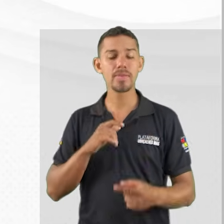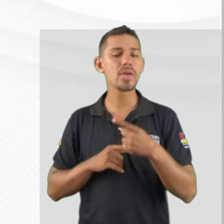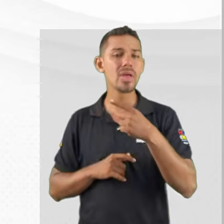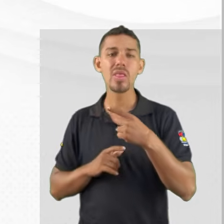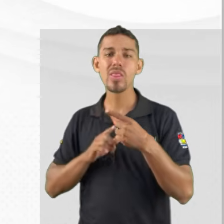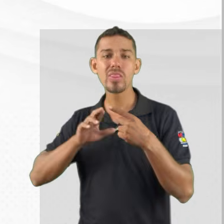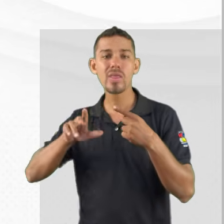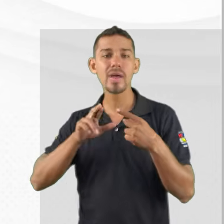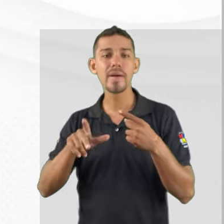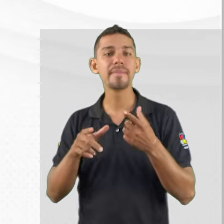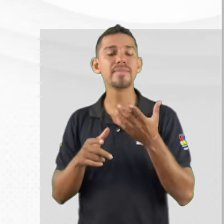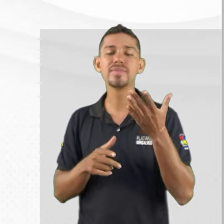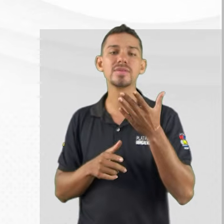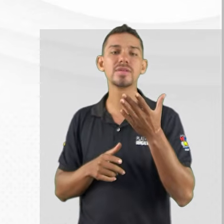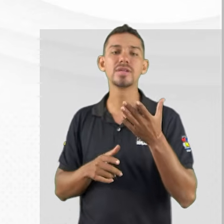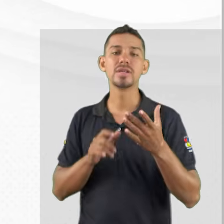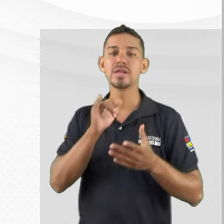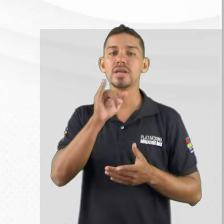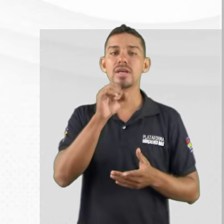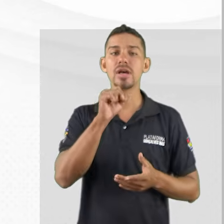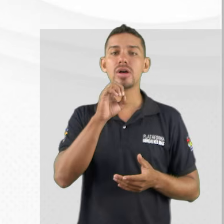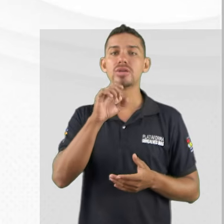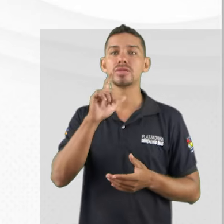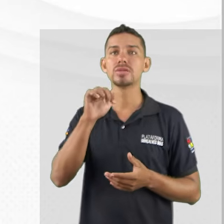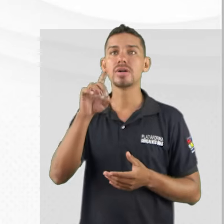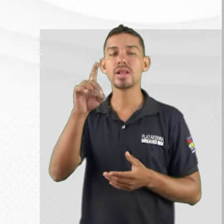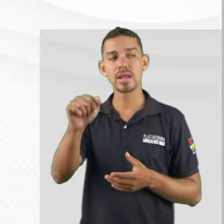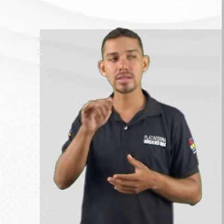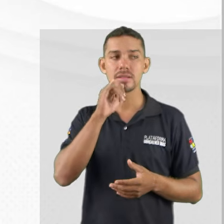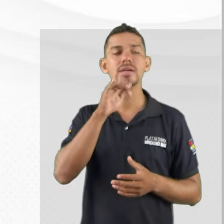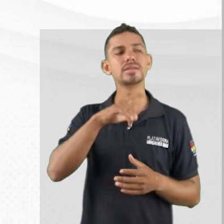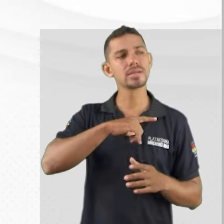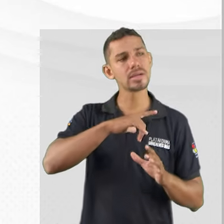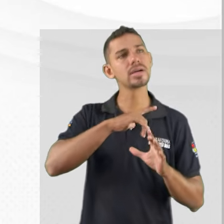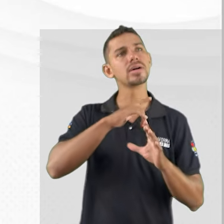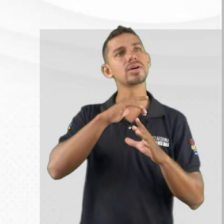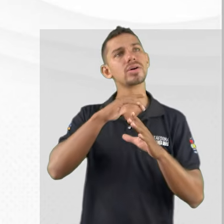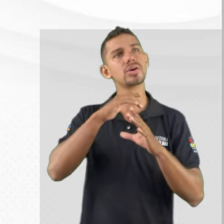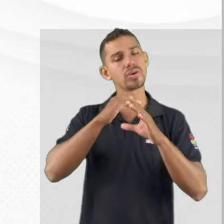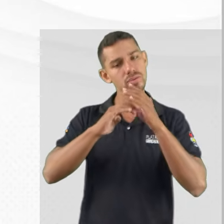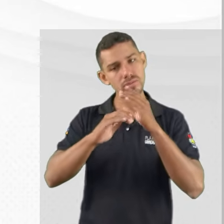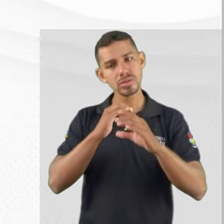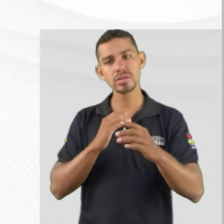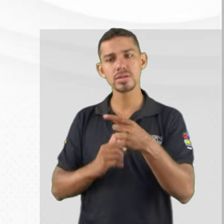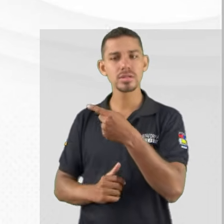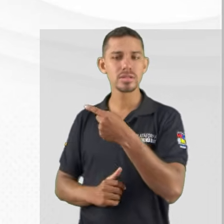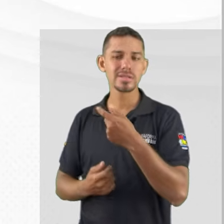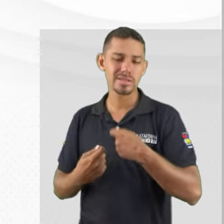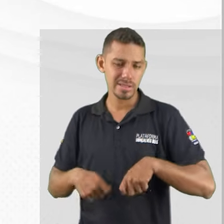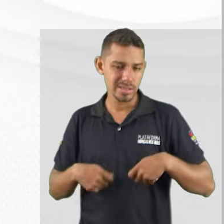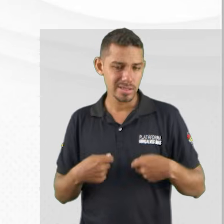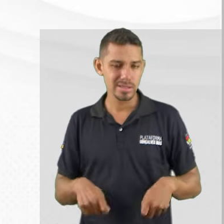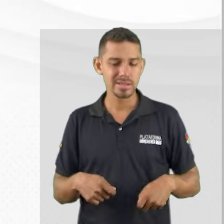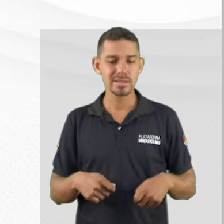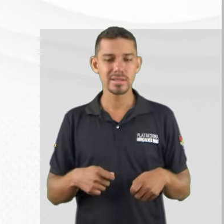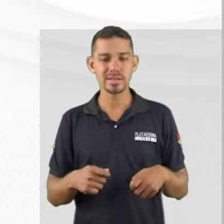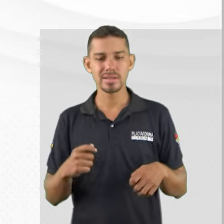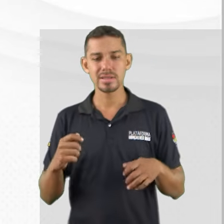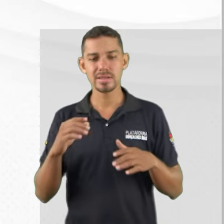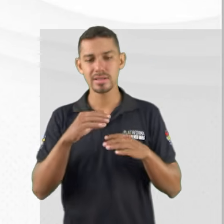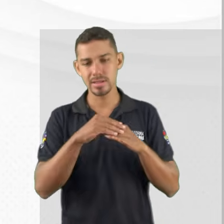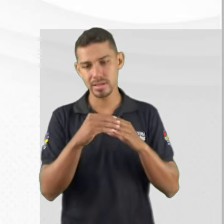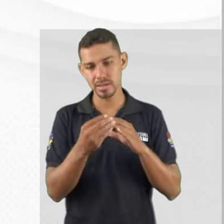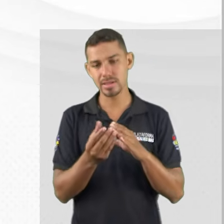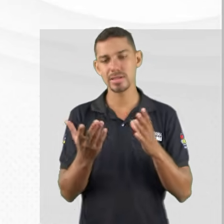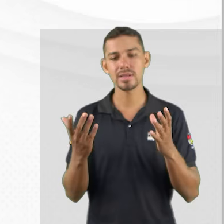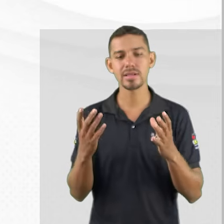uma estrutura isolada. Possui a comunicação, na verdade, precisa se comunicar com o restante da célula, Então,